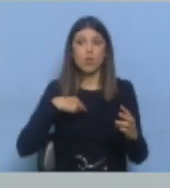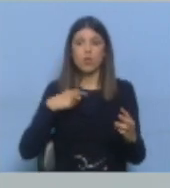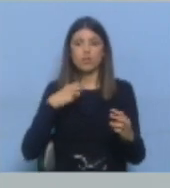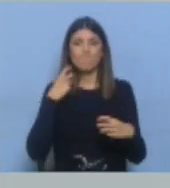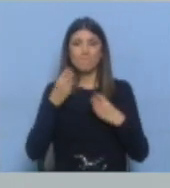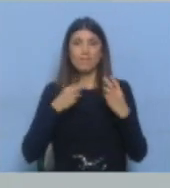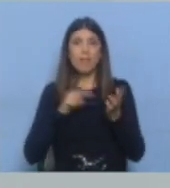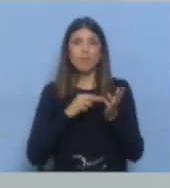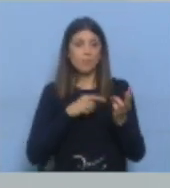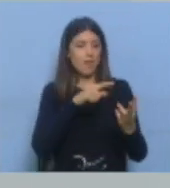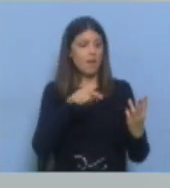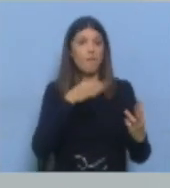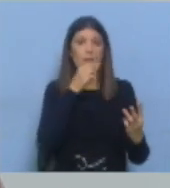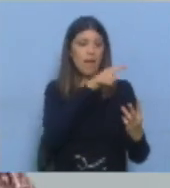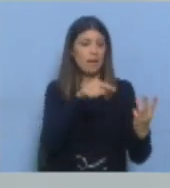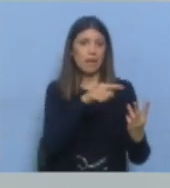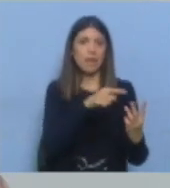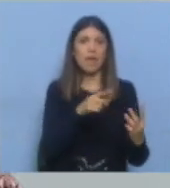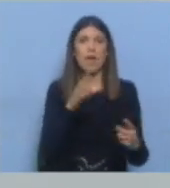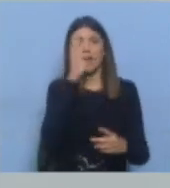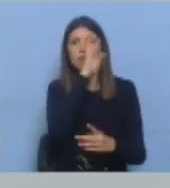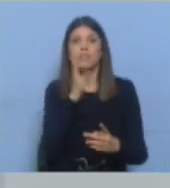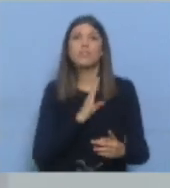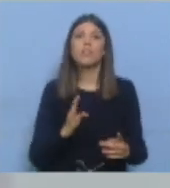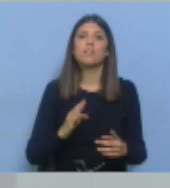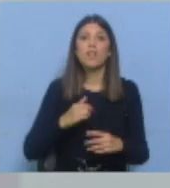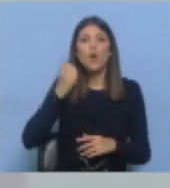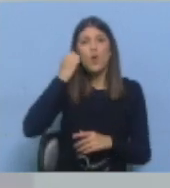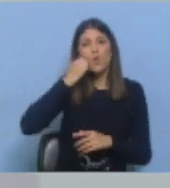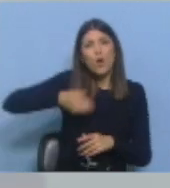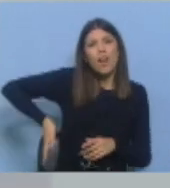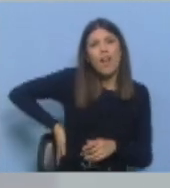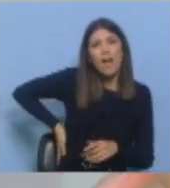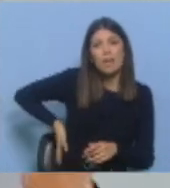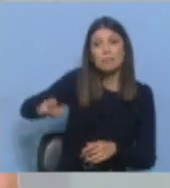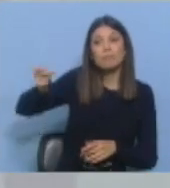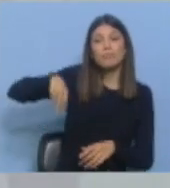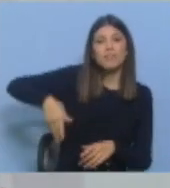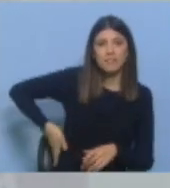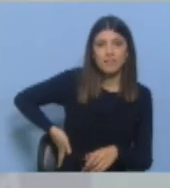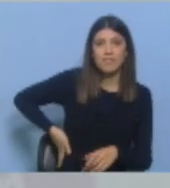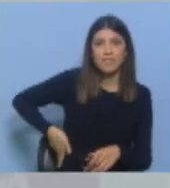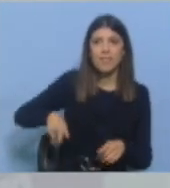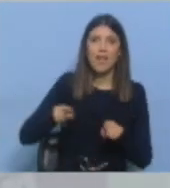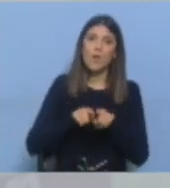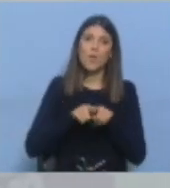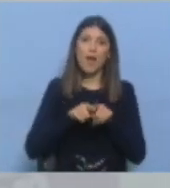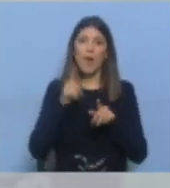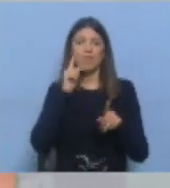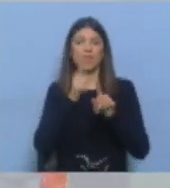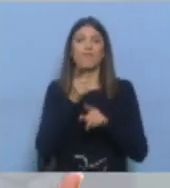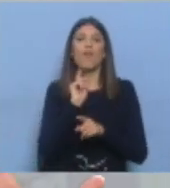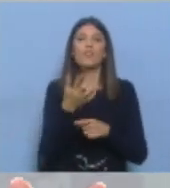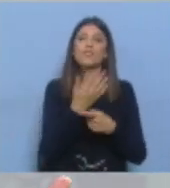pensar, é difícil. Já sei, uma malvada dor ciática que me apareceu. Sim. Portanto, para mostrar que também o Papa